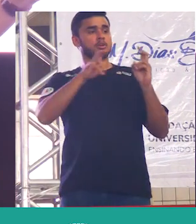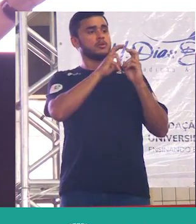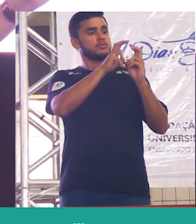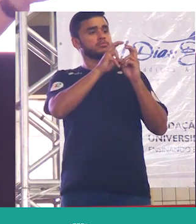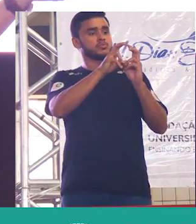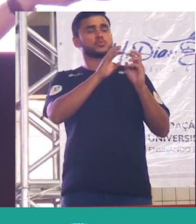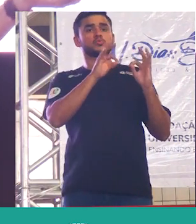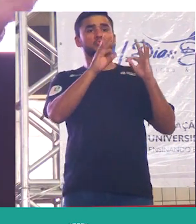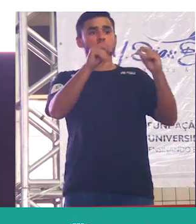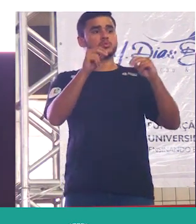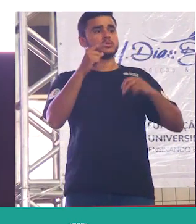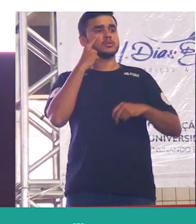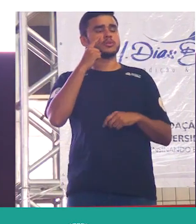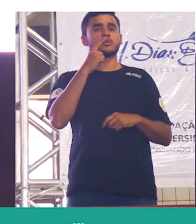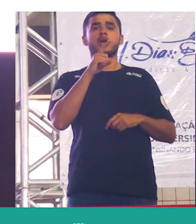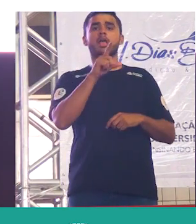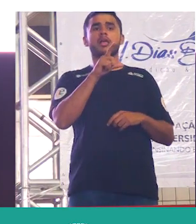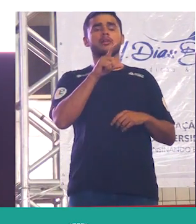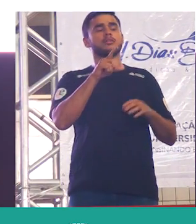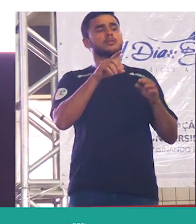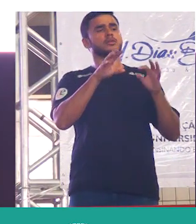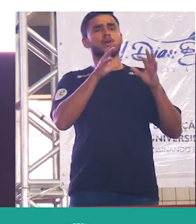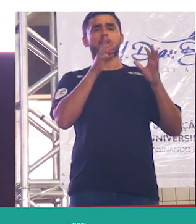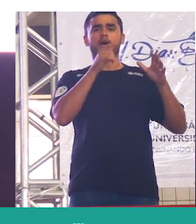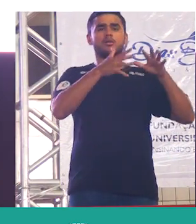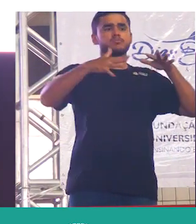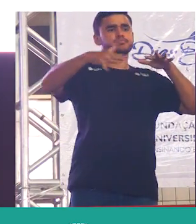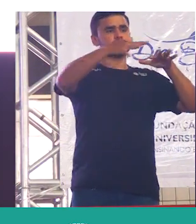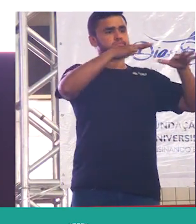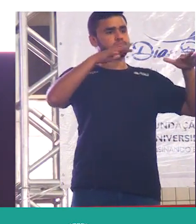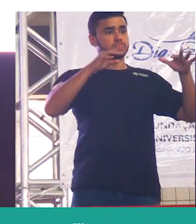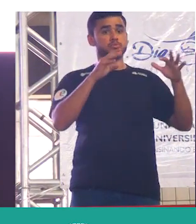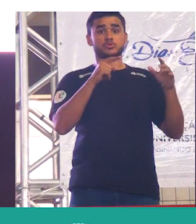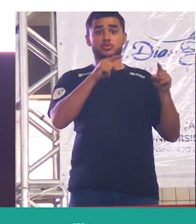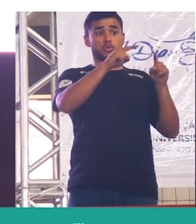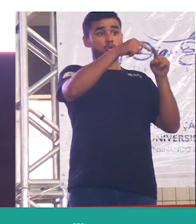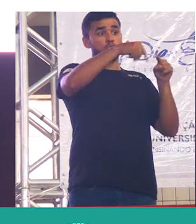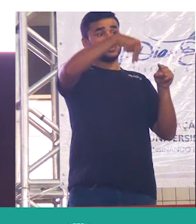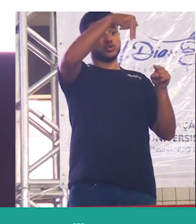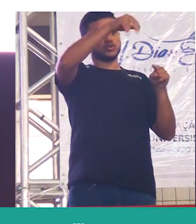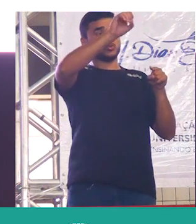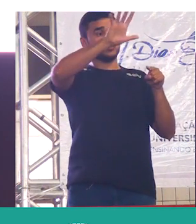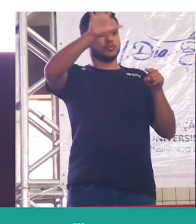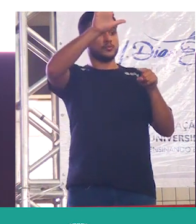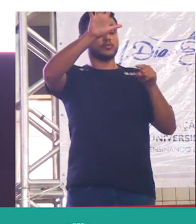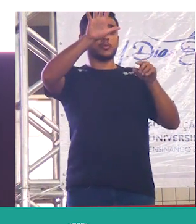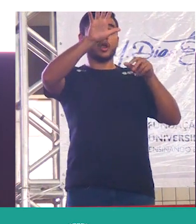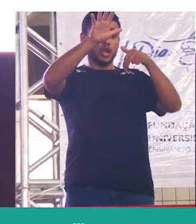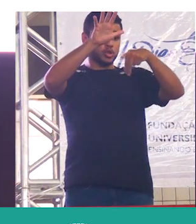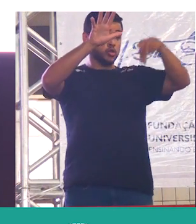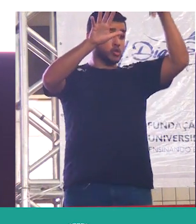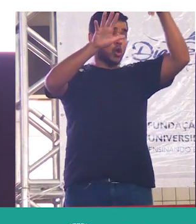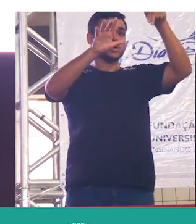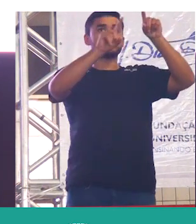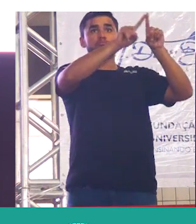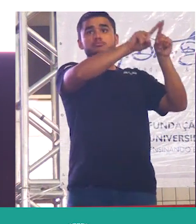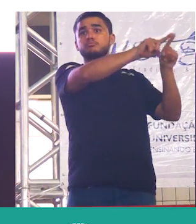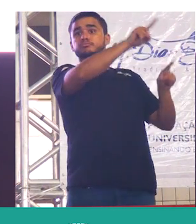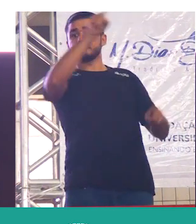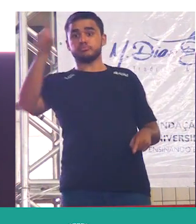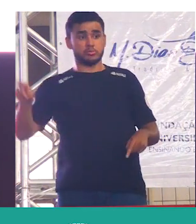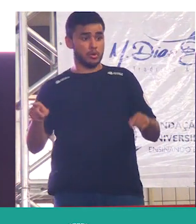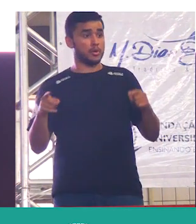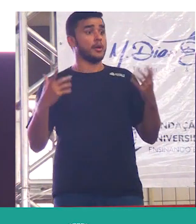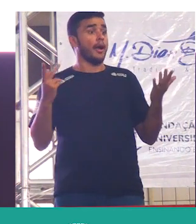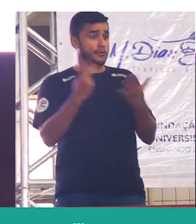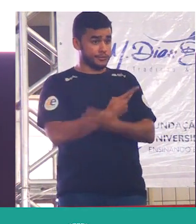região Norte, mas, infelizmente, não chegou a ser concluída. Então, isso foi